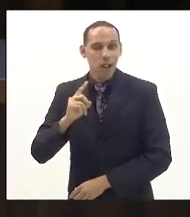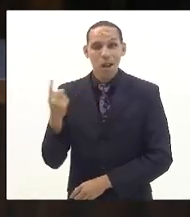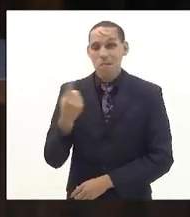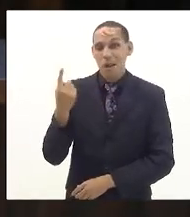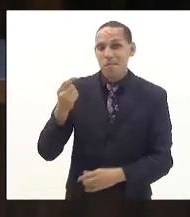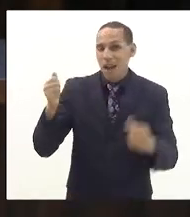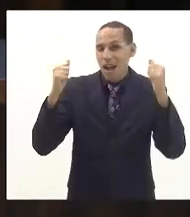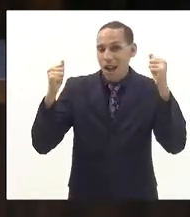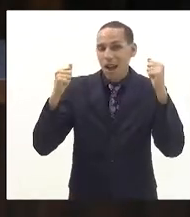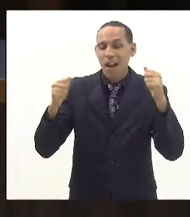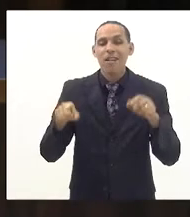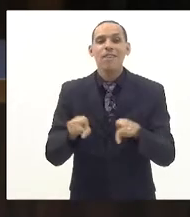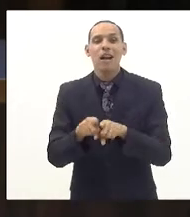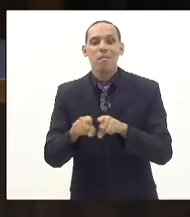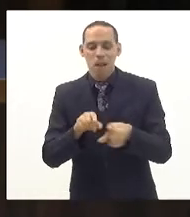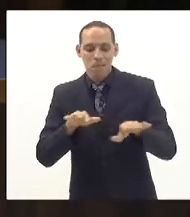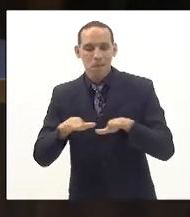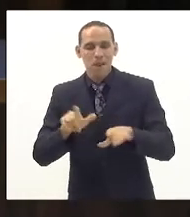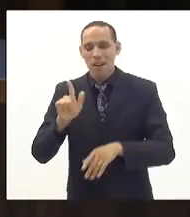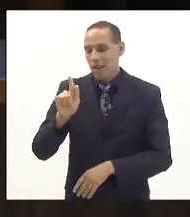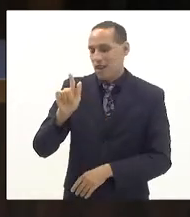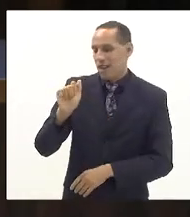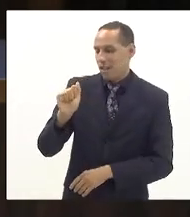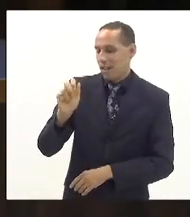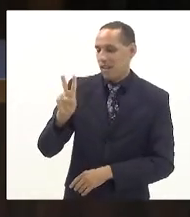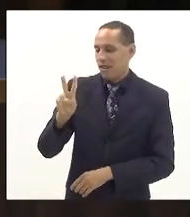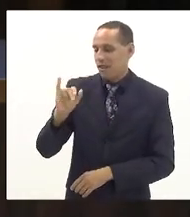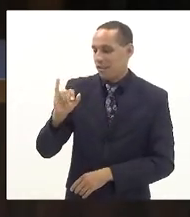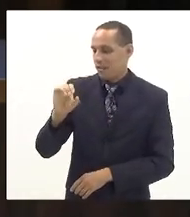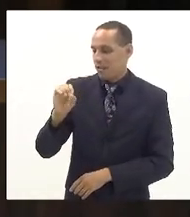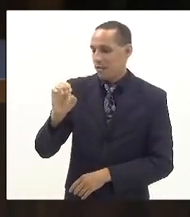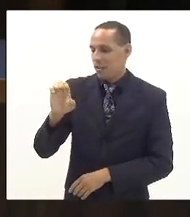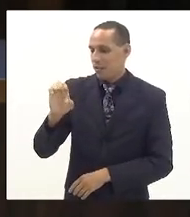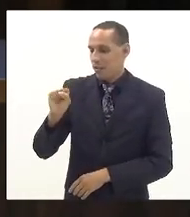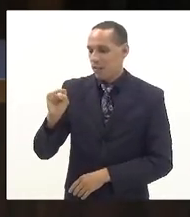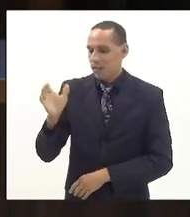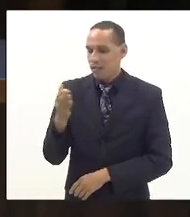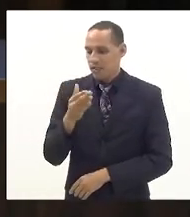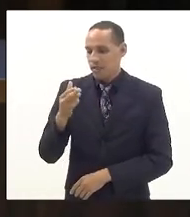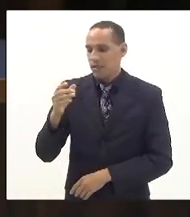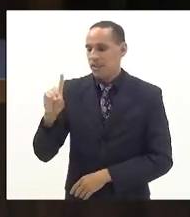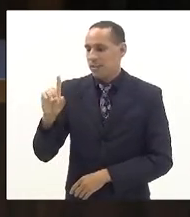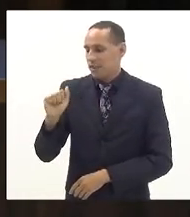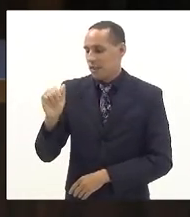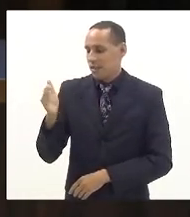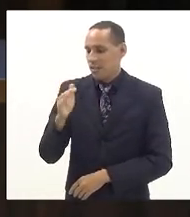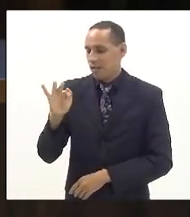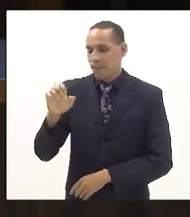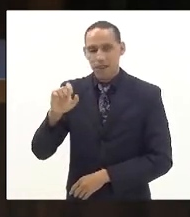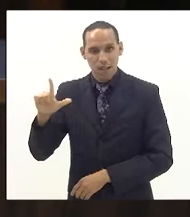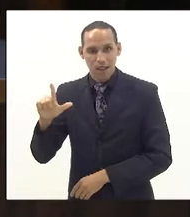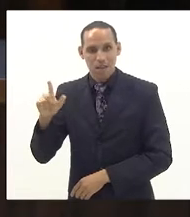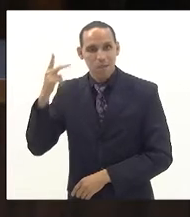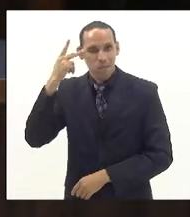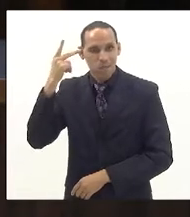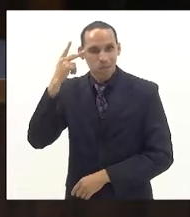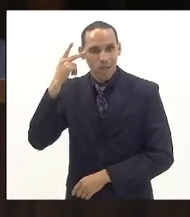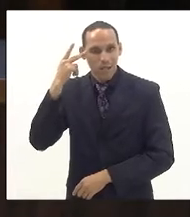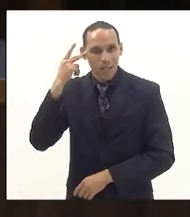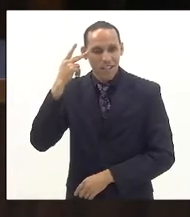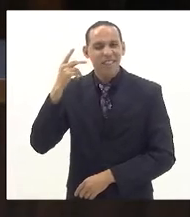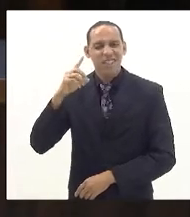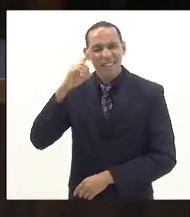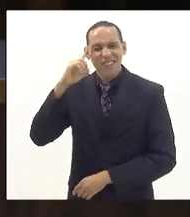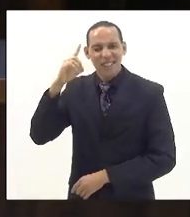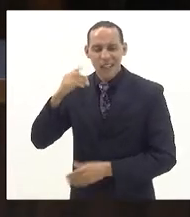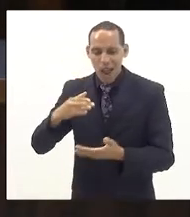movimento da Gaviões da Fiel, que foi em São Paulo. Eu, inclusive, citei isso no dia da aprovação dessa homenagem aqui no plenário,